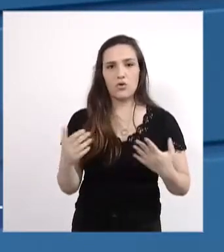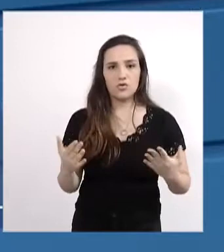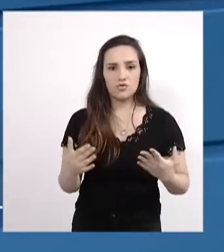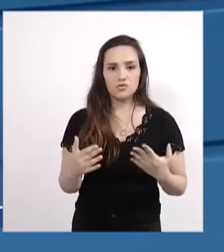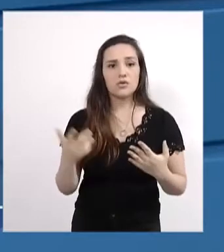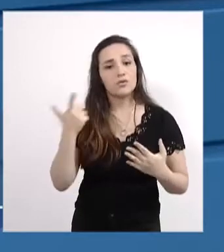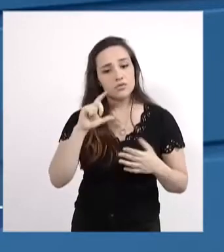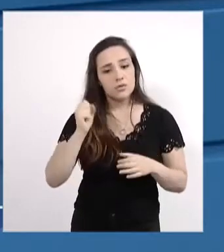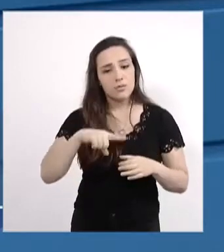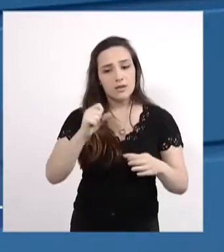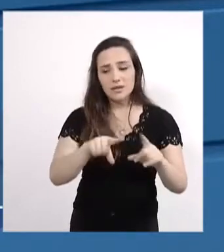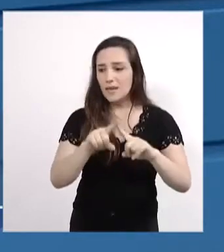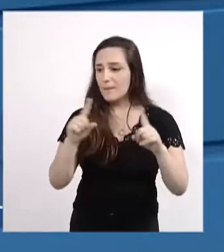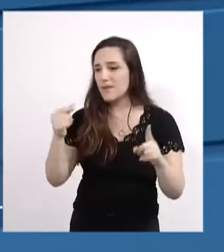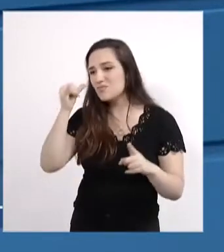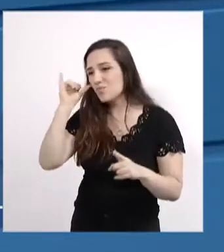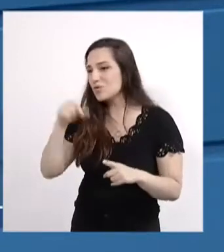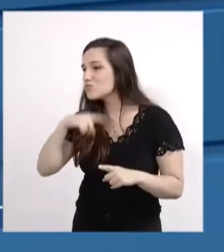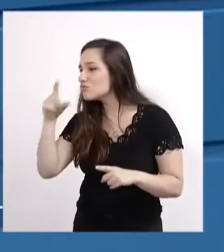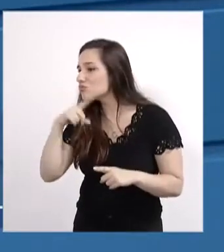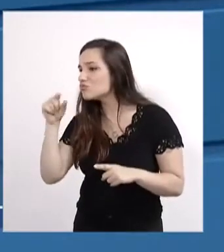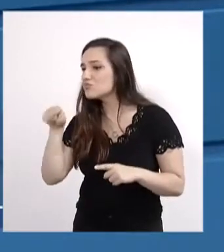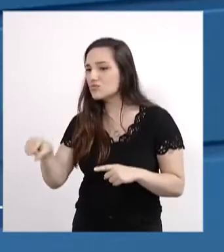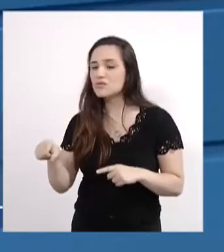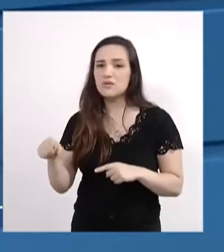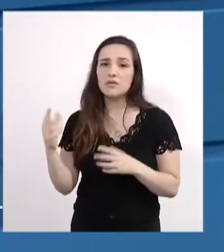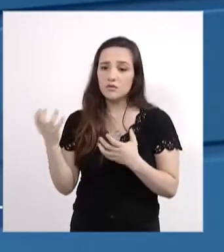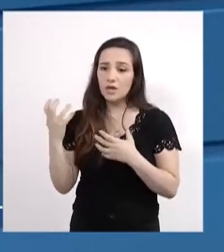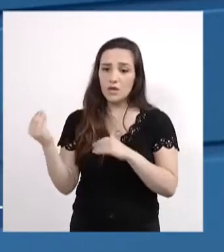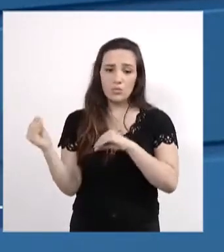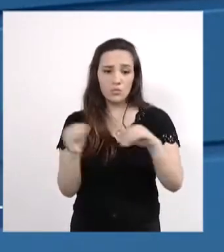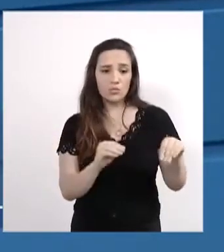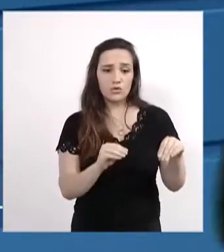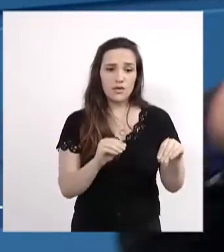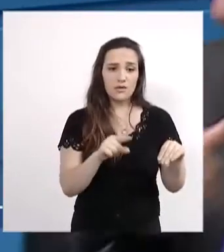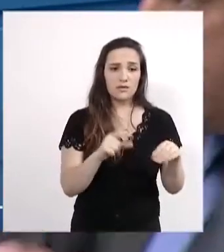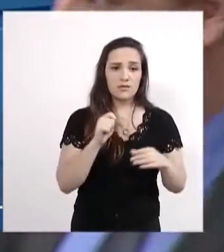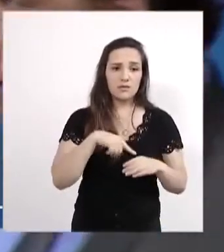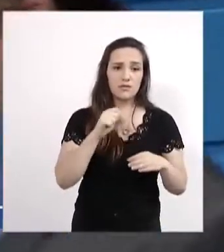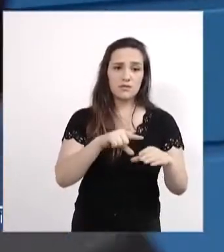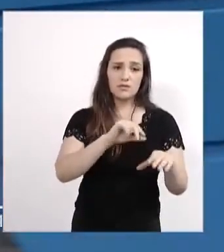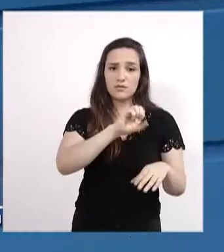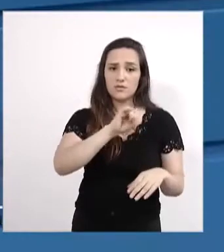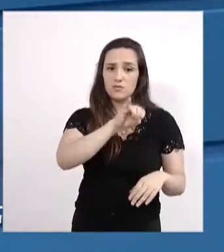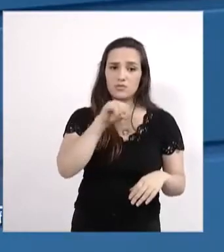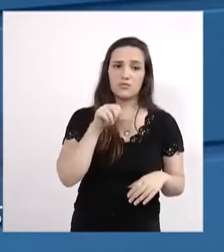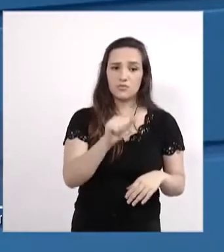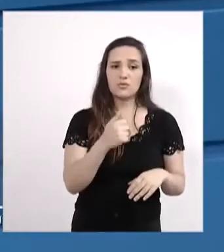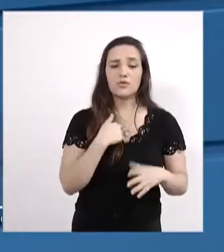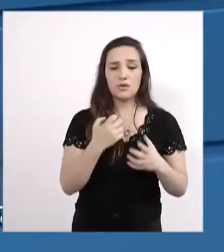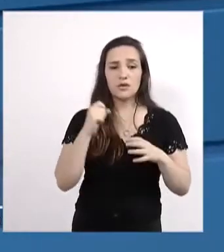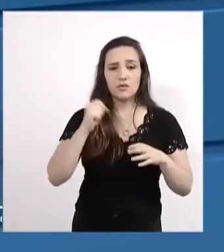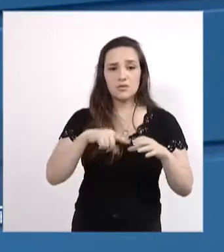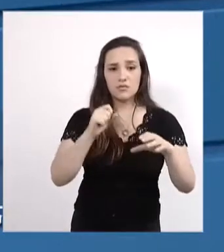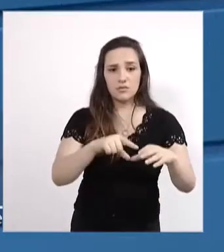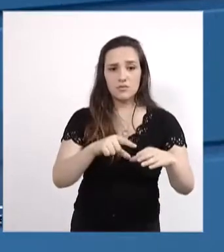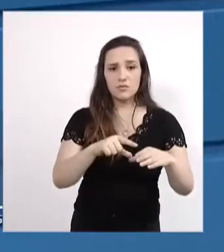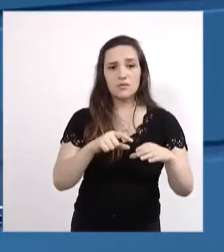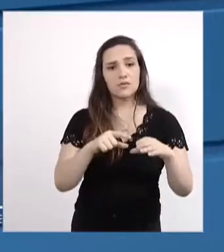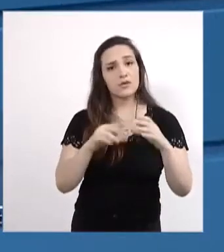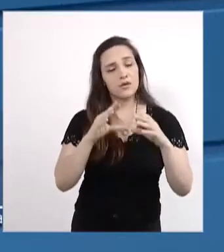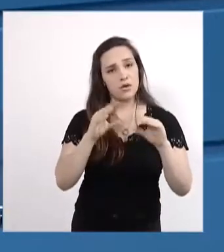prejuízo, eu não posso continuar no boi. Eu tenho que plantar soja, eu tenho que plantar algodão, só para